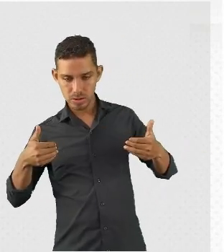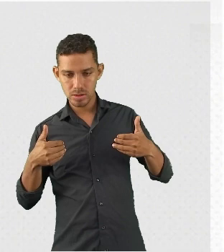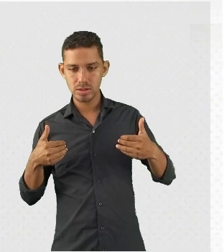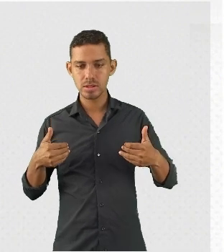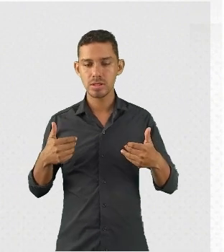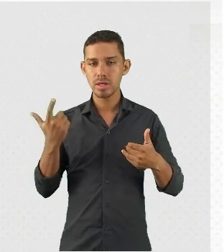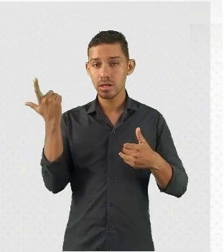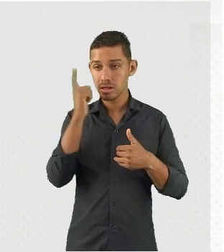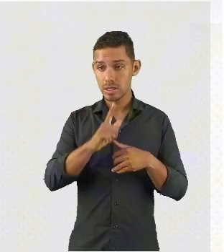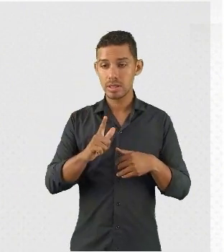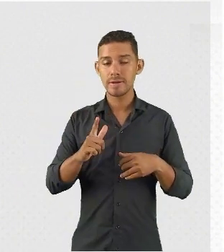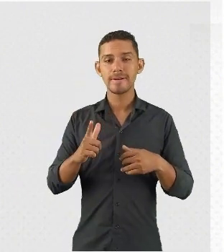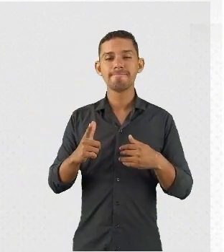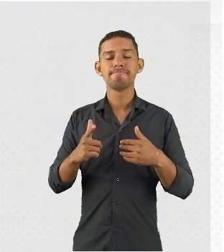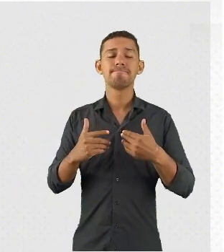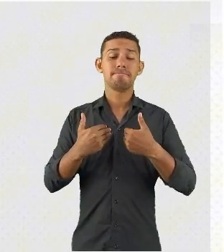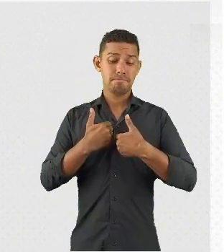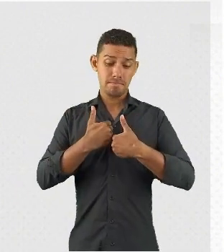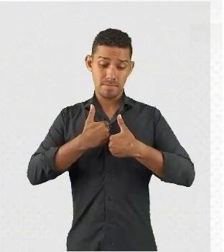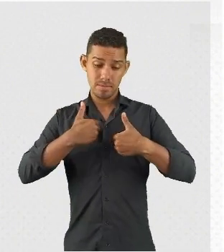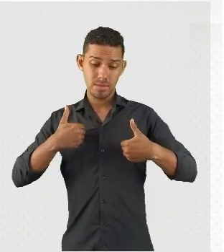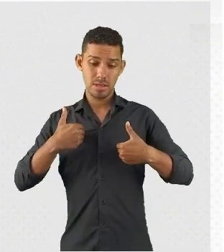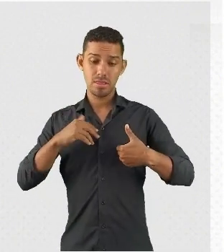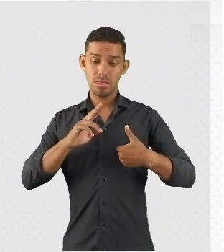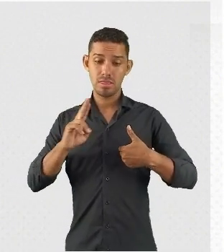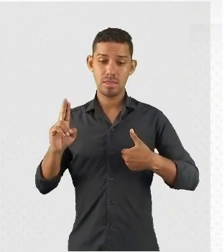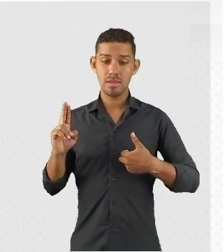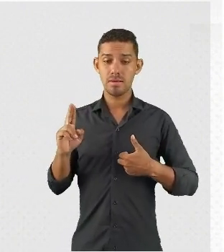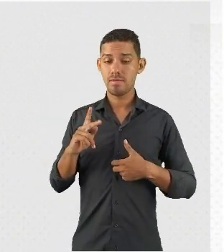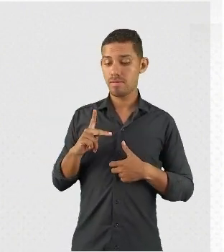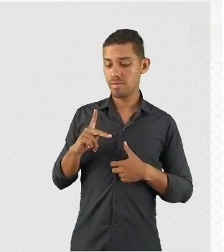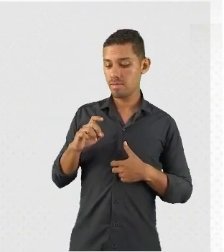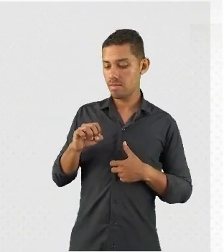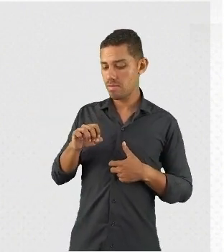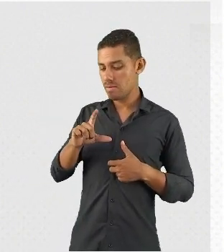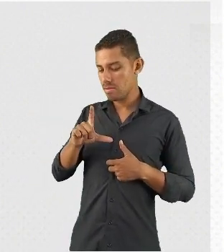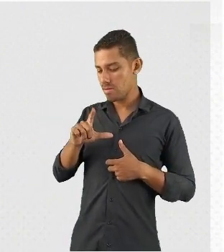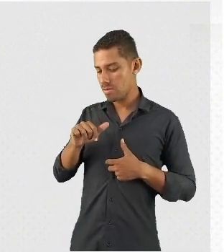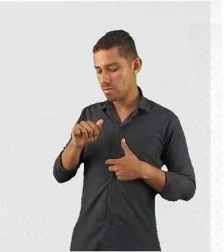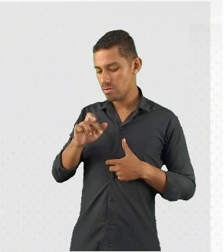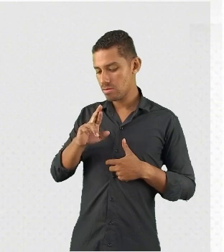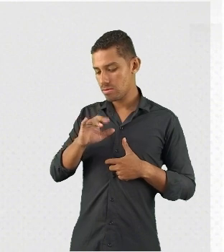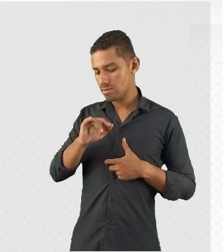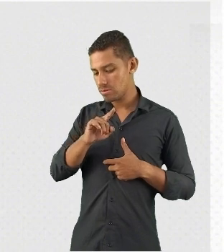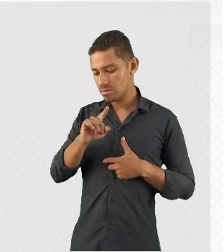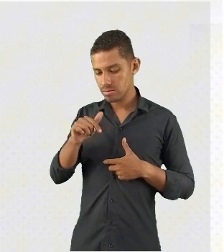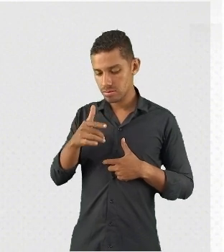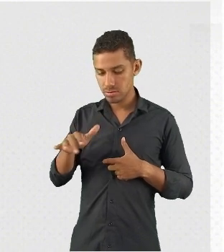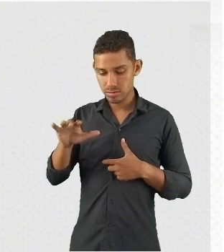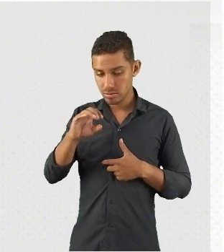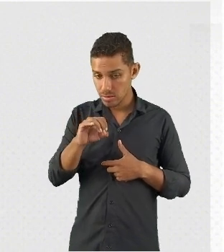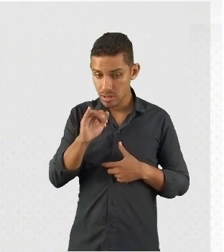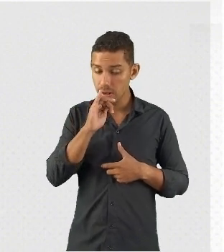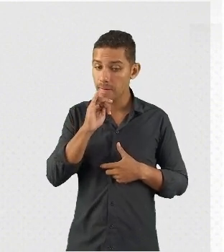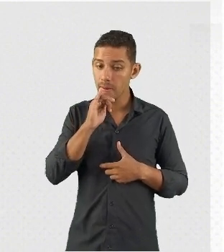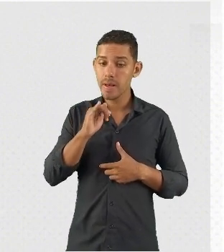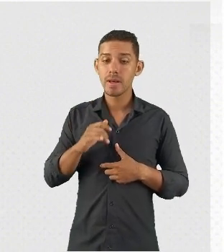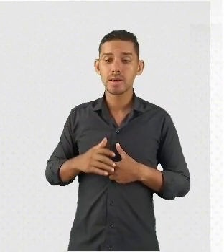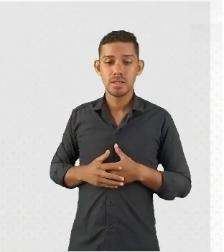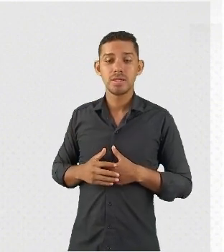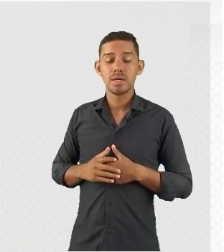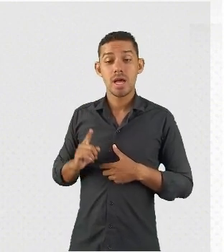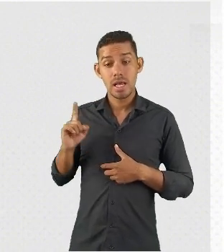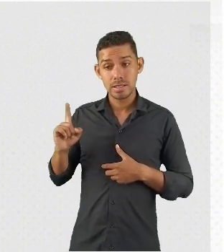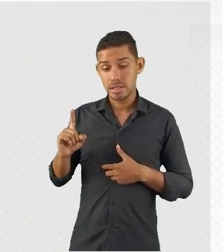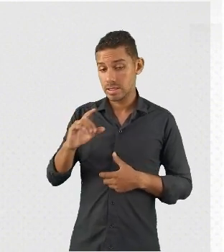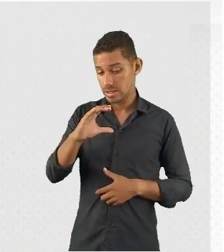que nós chamamos de polarização. Então aqui está polarizado, ó. Essas cargas negativas